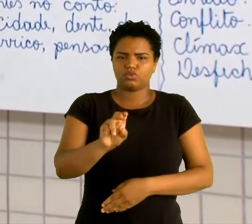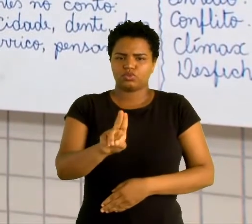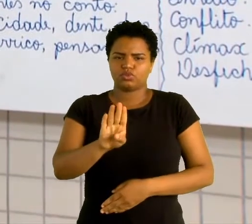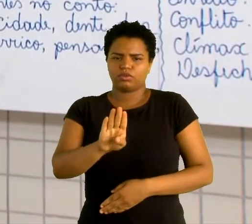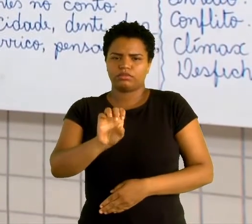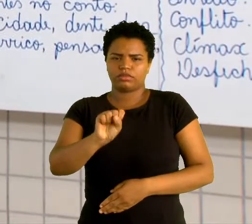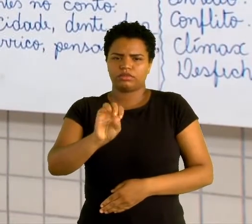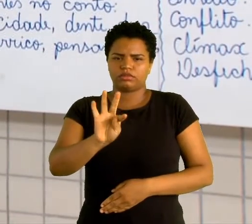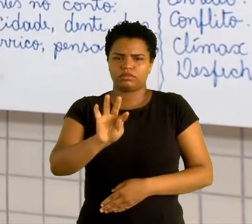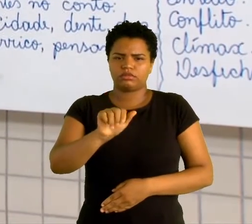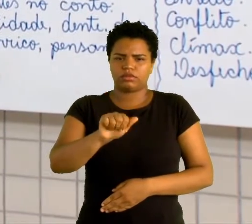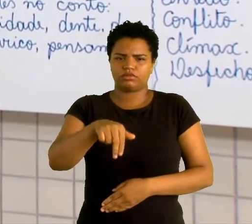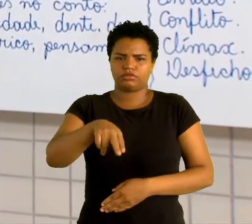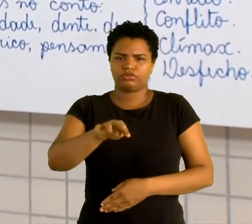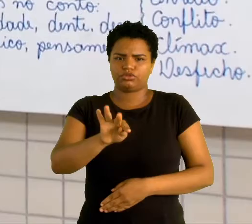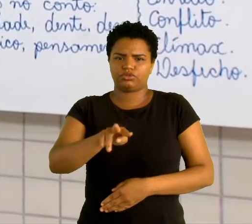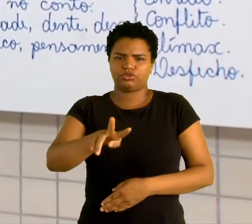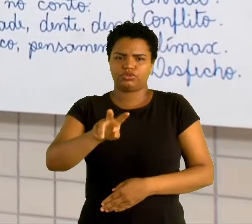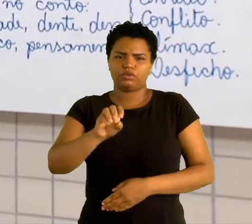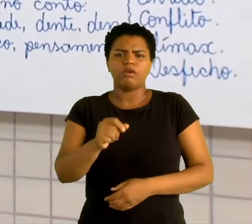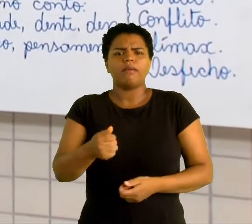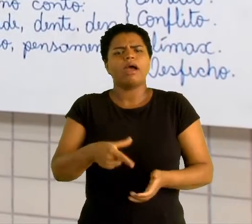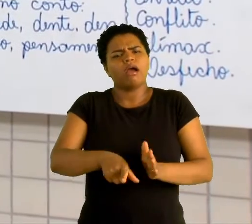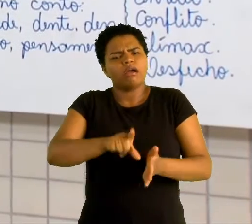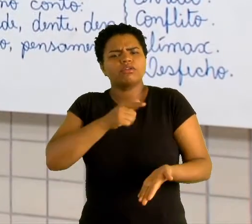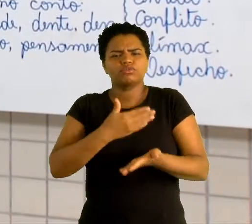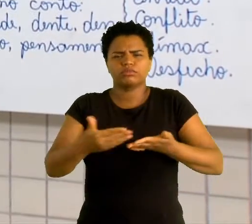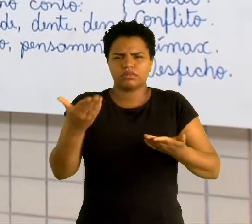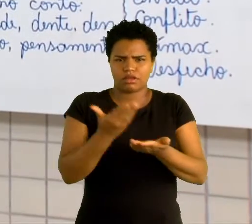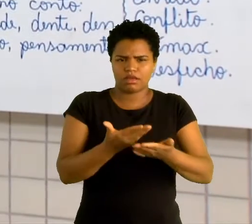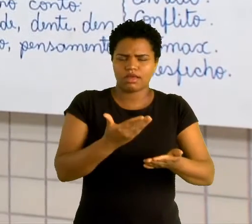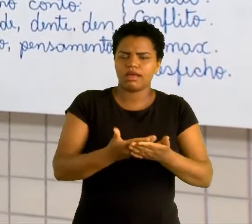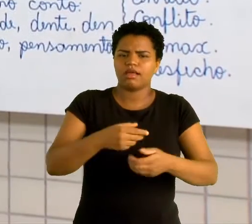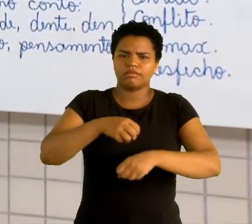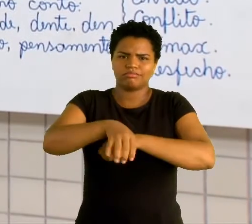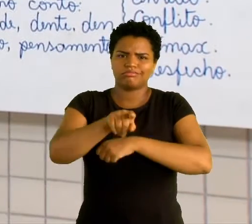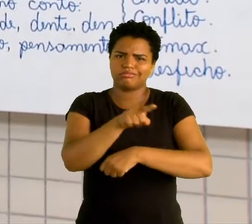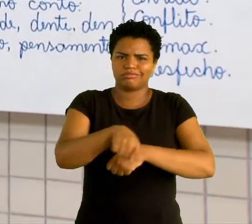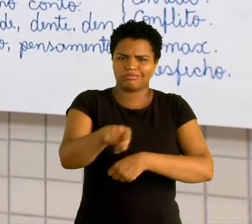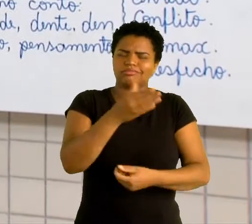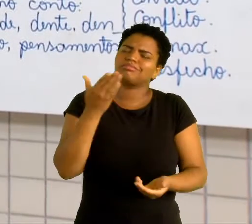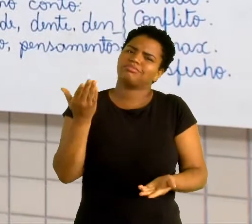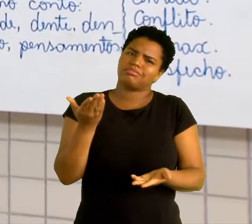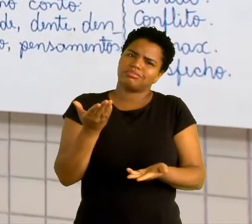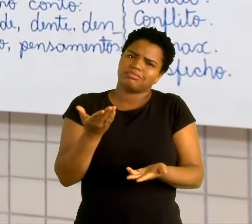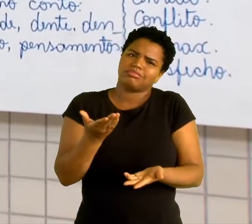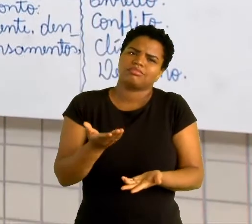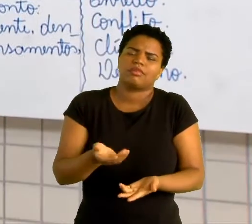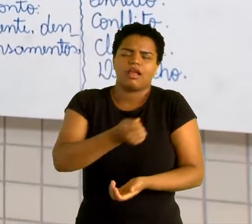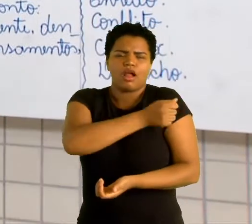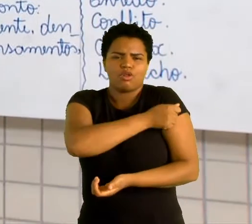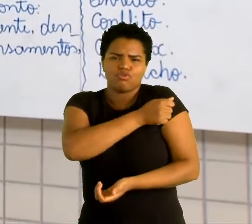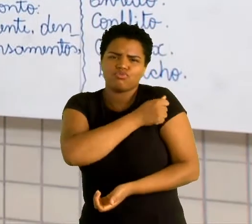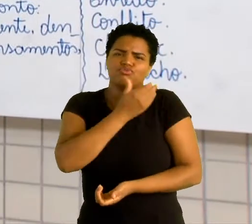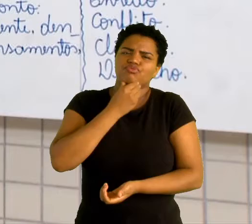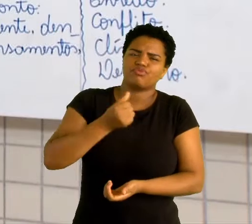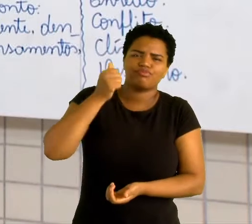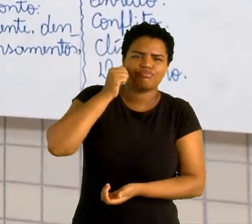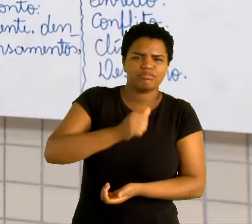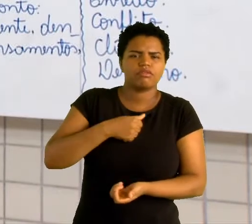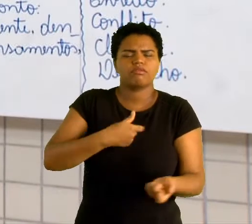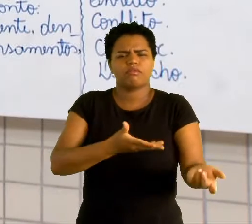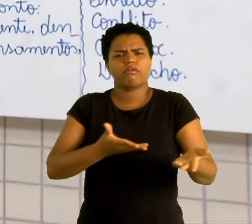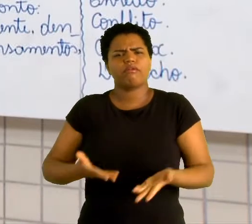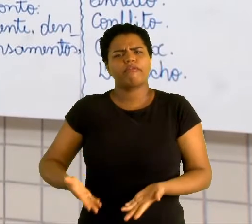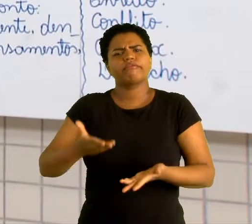dar um recadinho para vocês, Você aluno, você aluna que está aí na sua casa, eu convido você a assistir